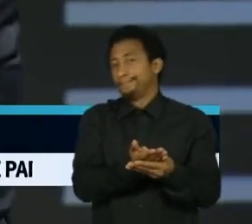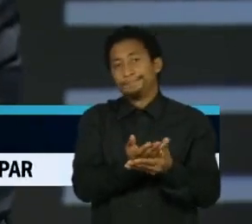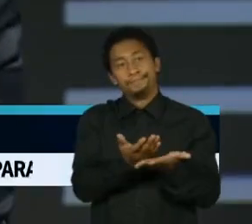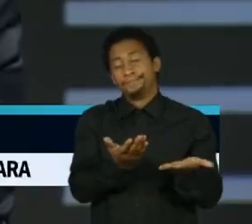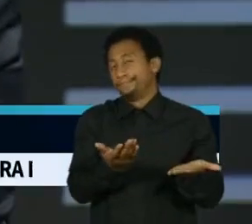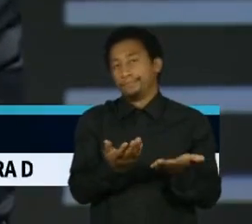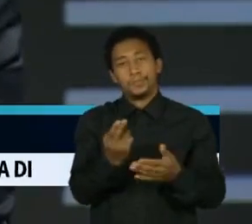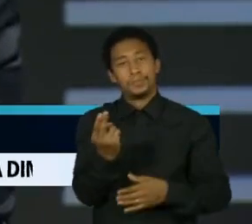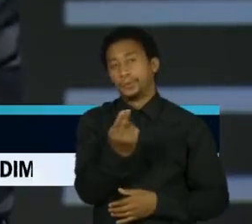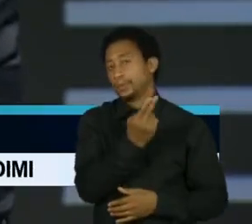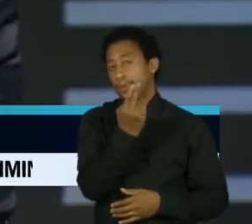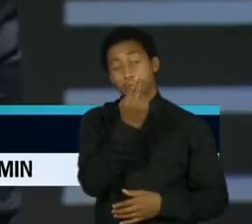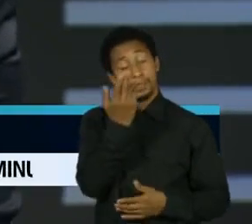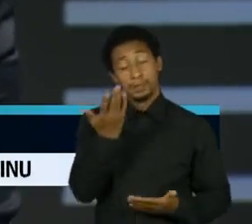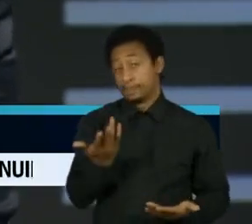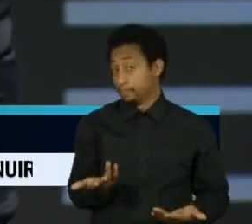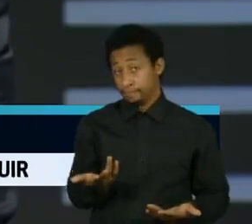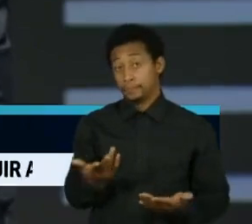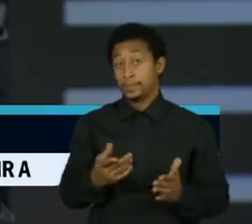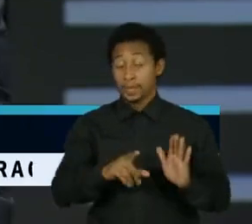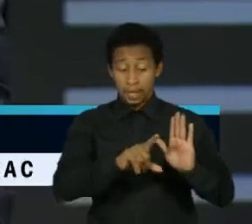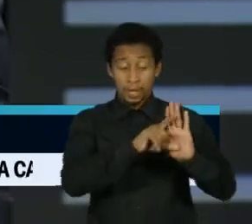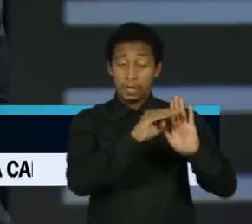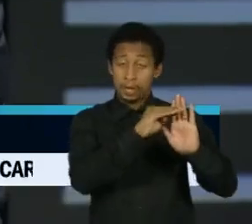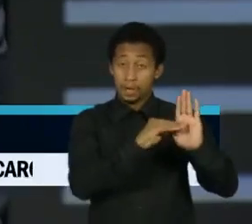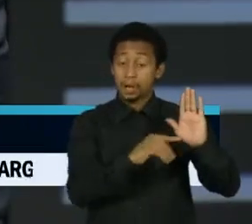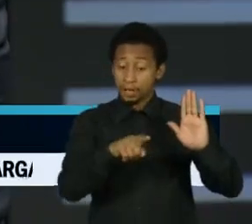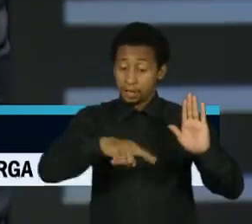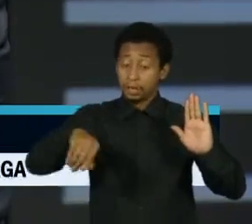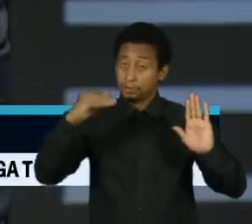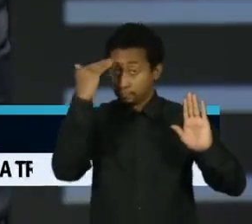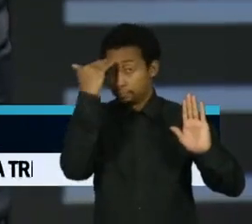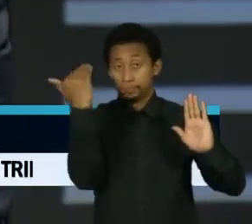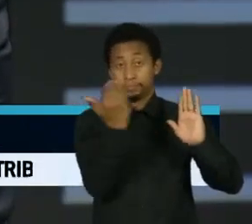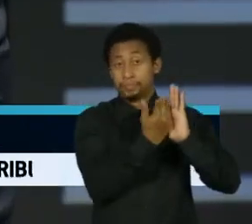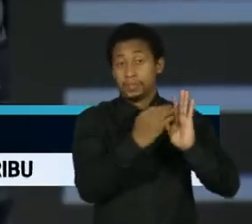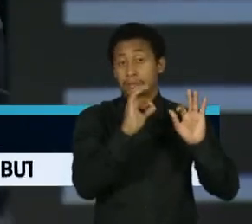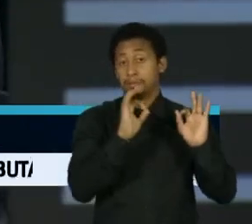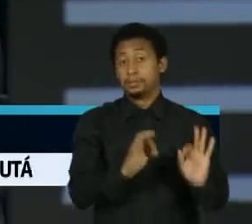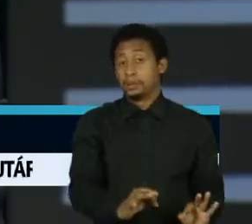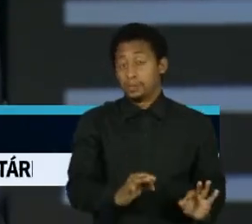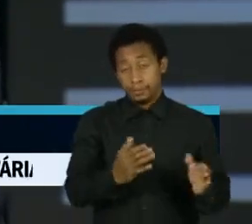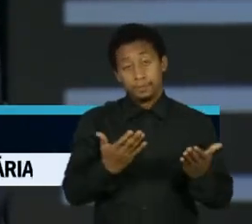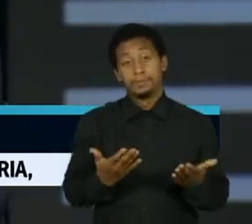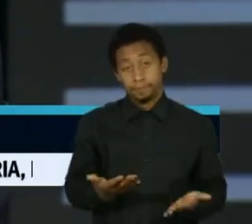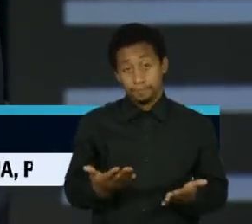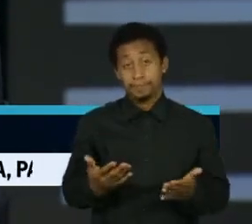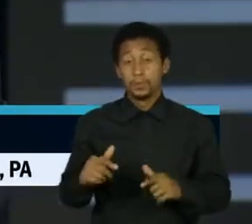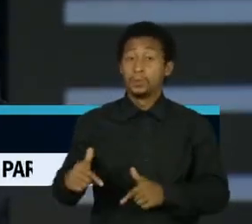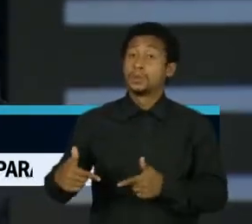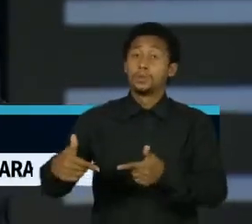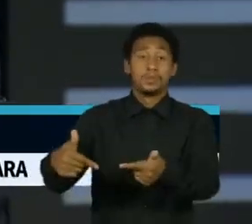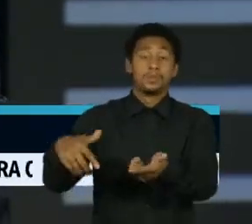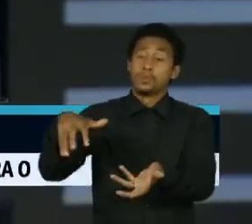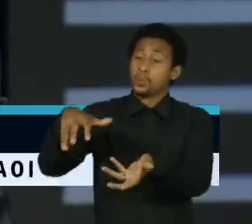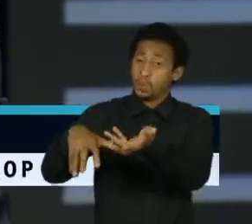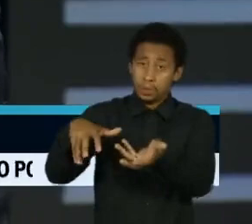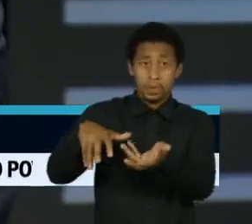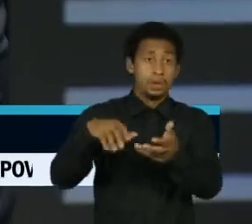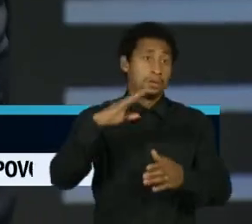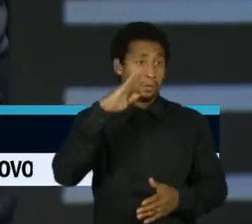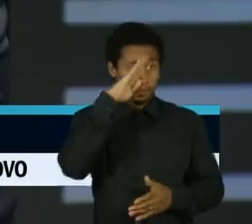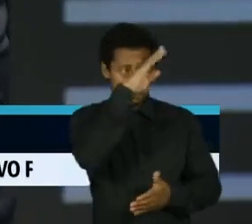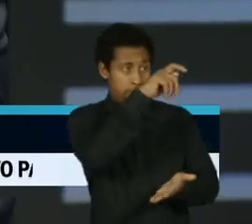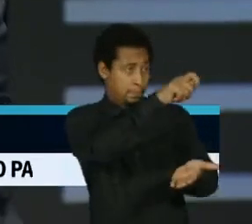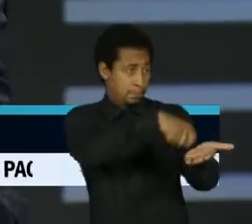essa legislação porque porque a legislação que cumprir os ritos condicionais uma decisão política no Congresso Nacional que